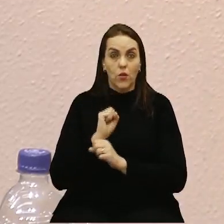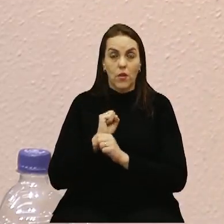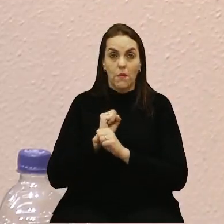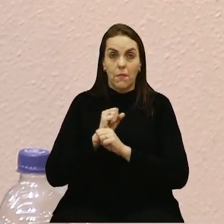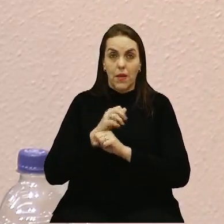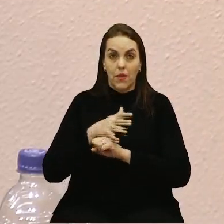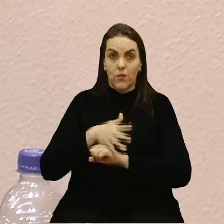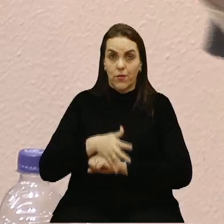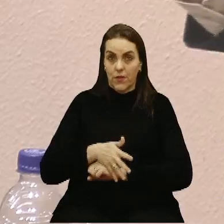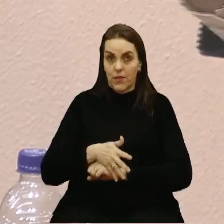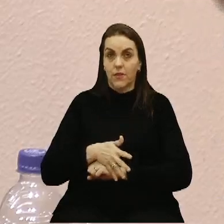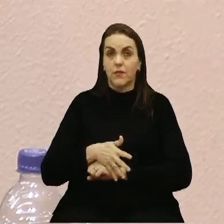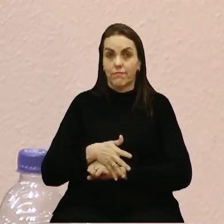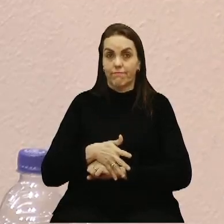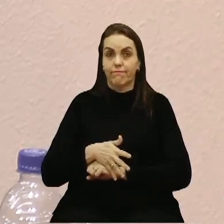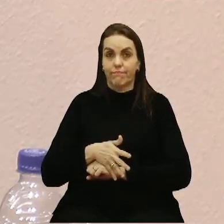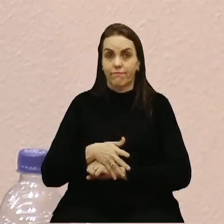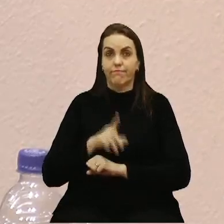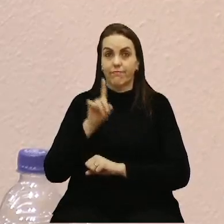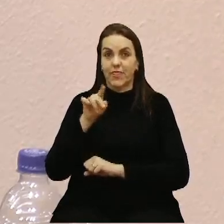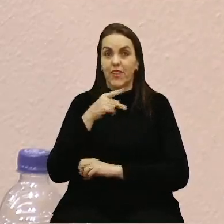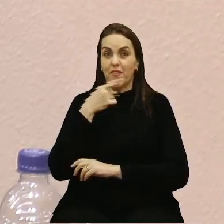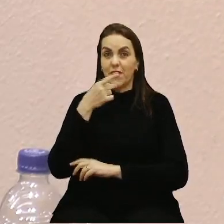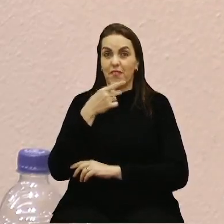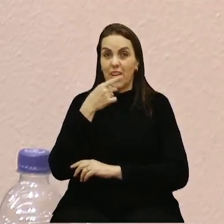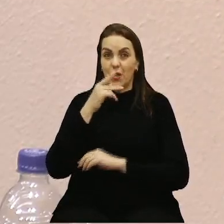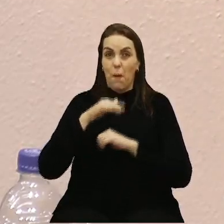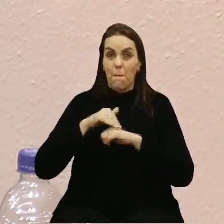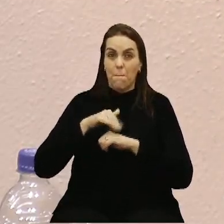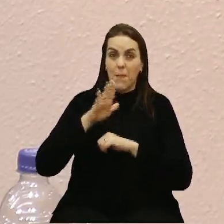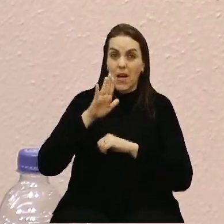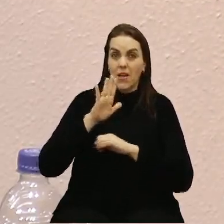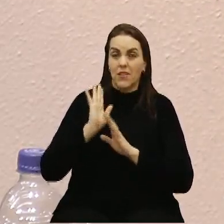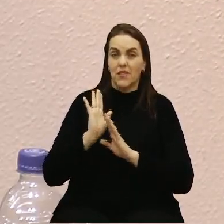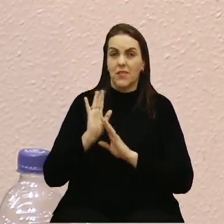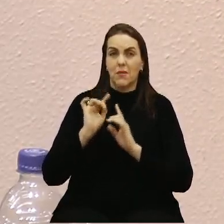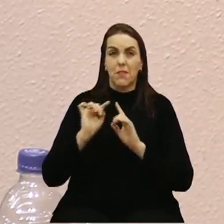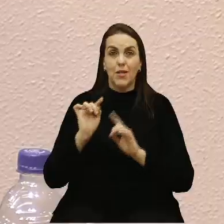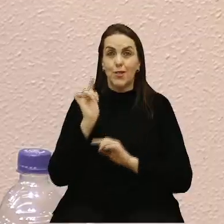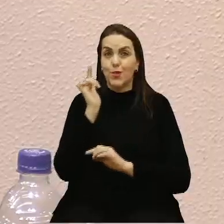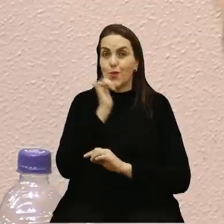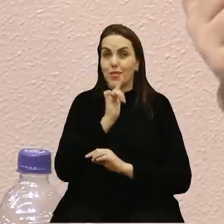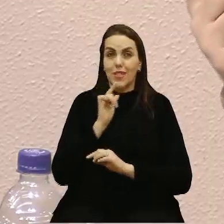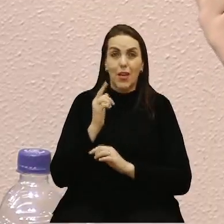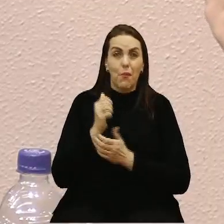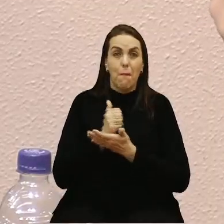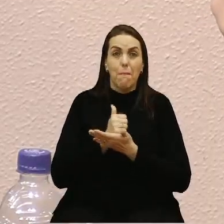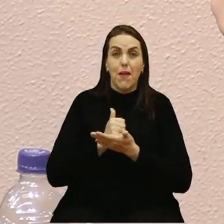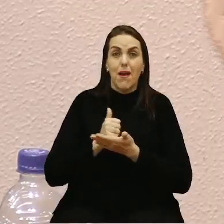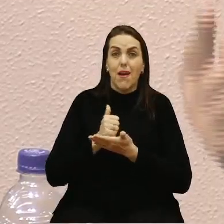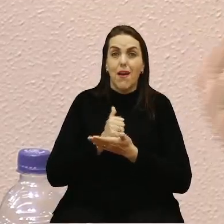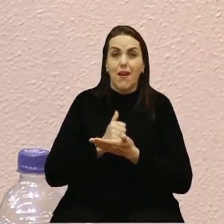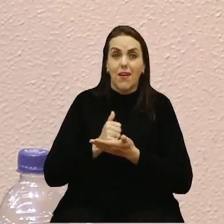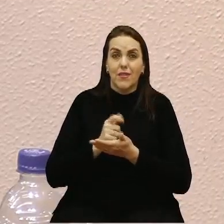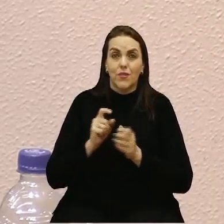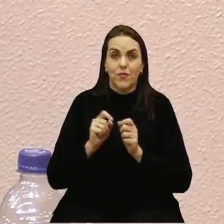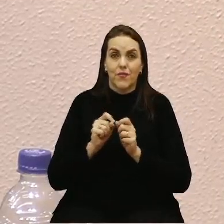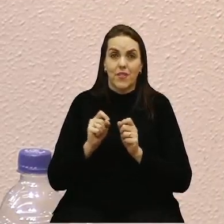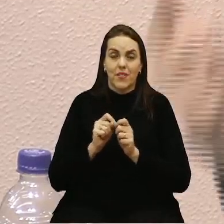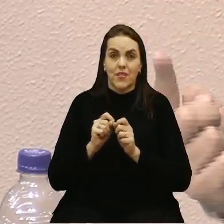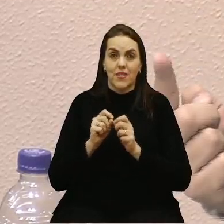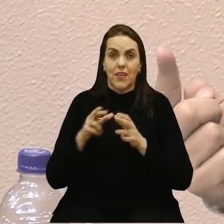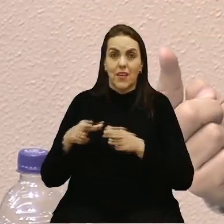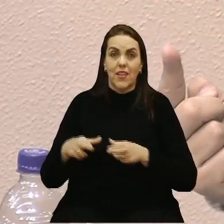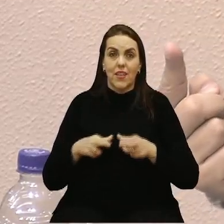Às 4 da manhã. O senhor já está falando uma coisa a mais, né? Mas nós não conseguimos fazer o básico. Que numa região como